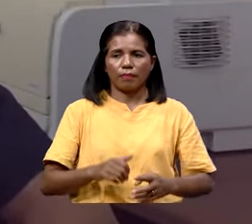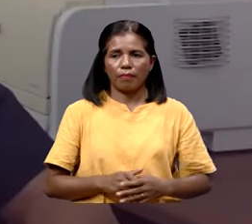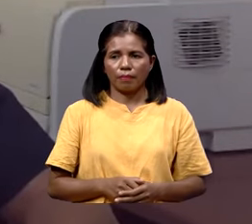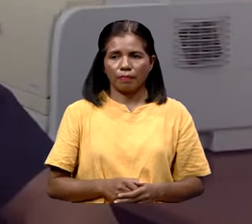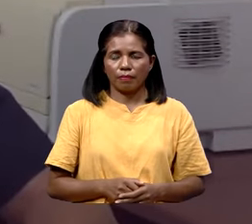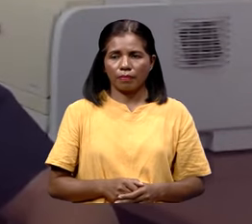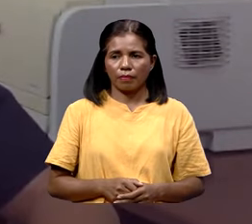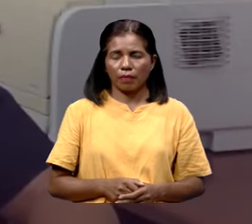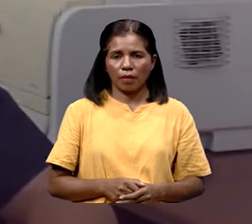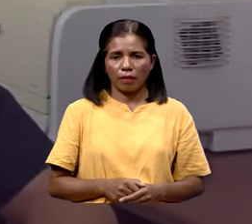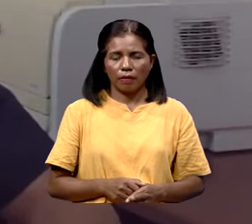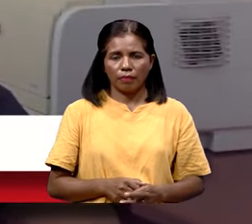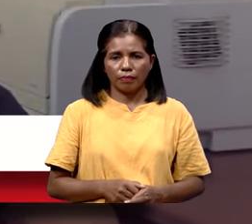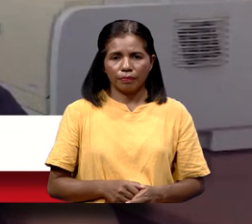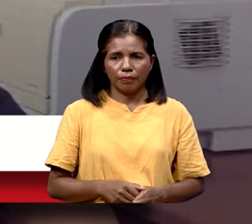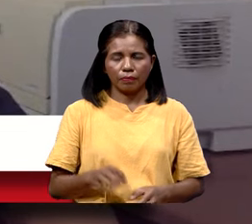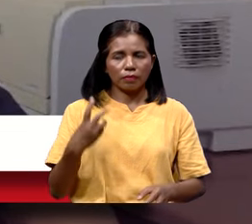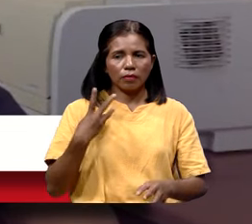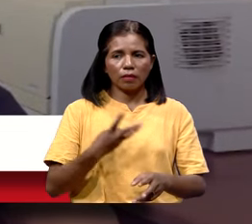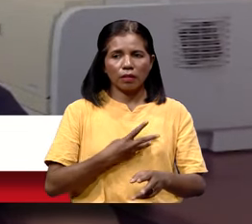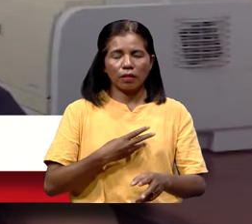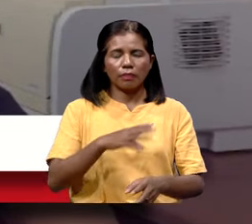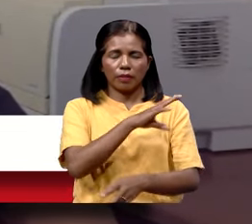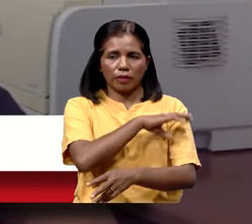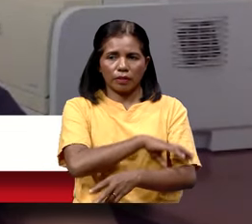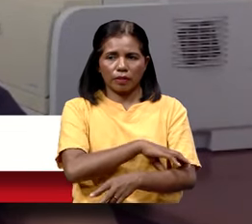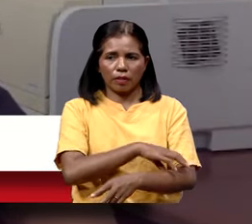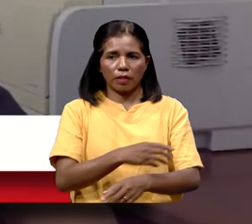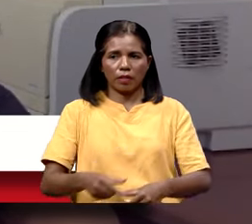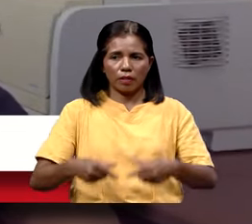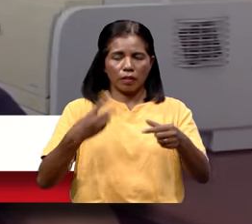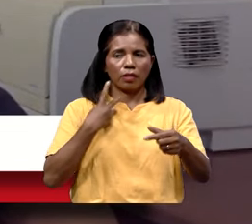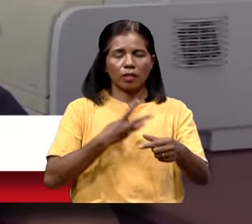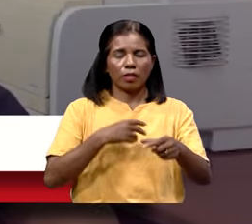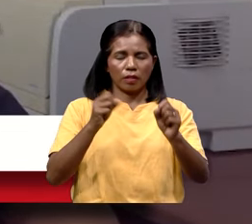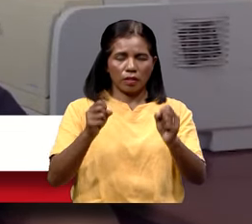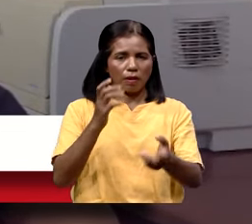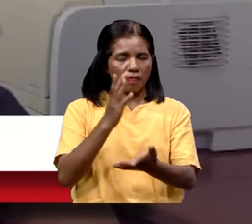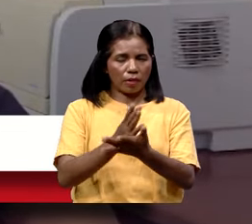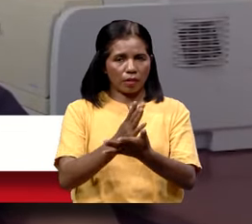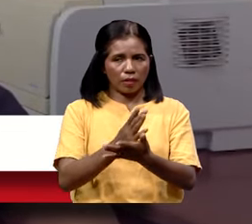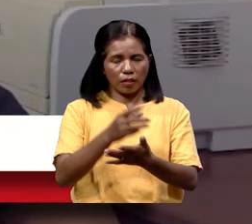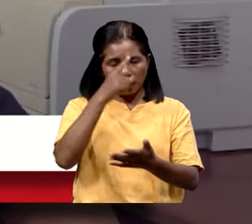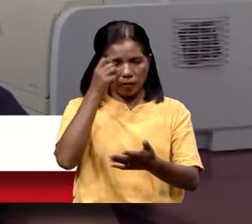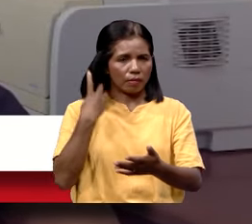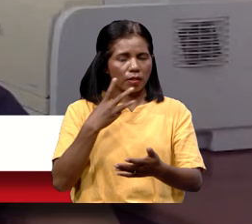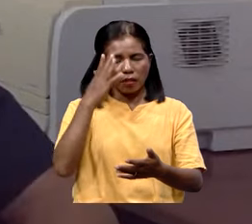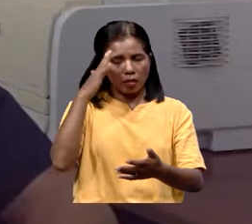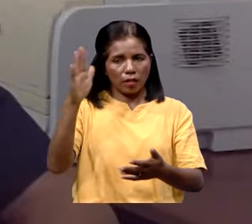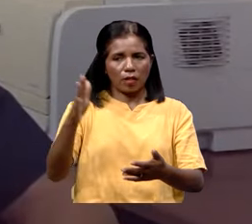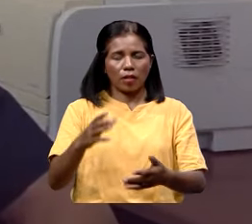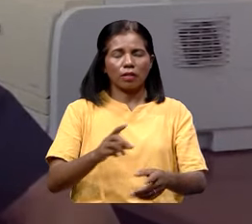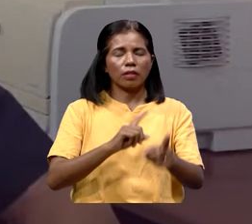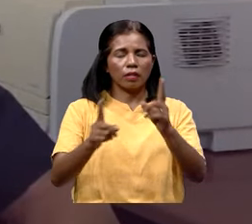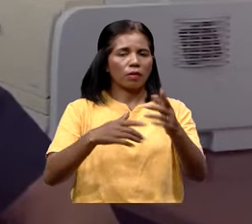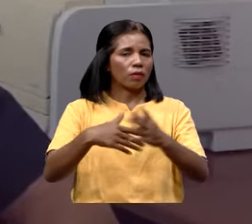Medidas adequadas ne pe maka kusi parte segurança no mosu fosolo ita prevetia, tanto ita la autoridade ita la tolera